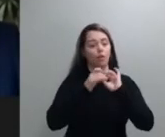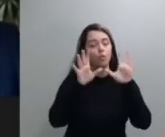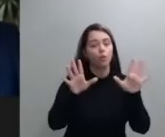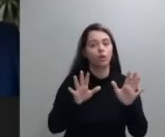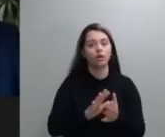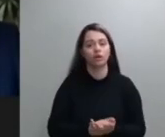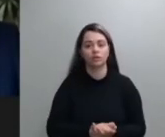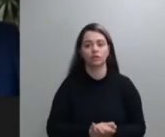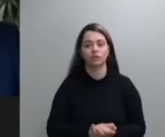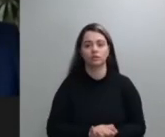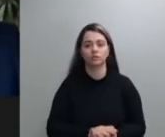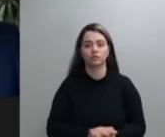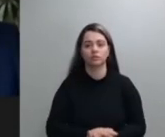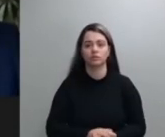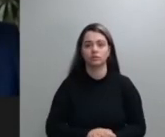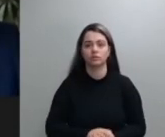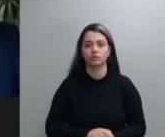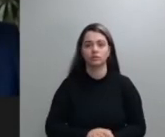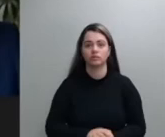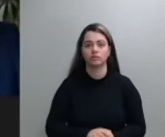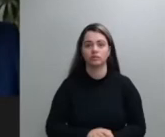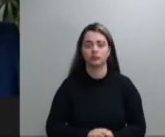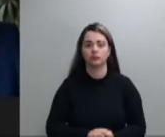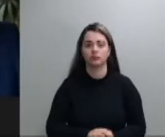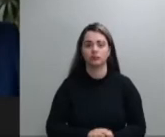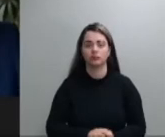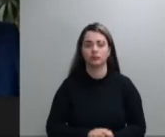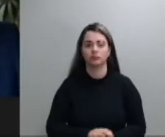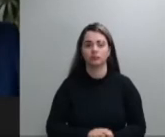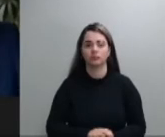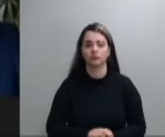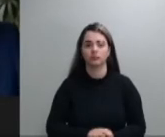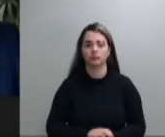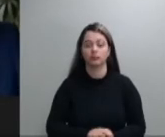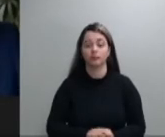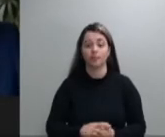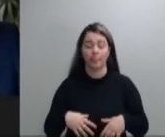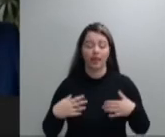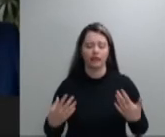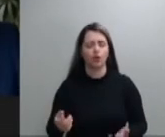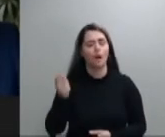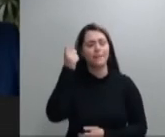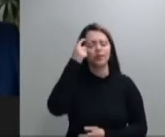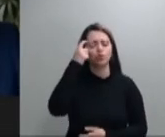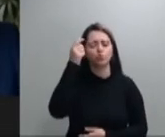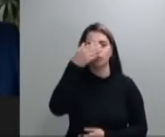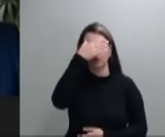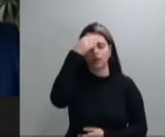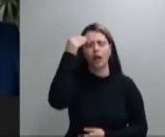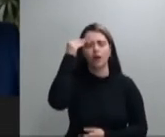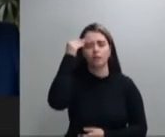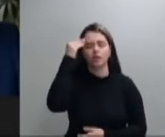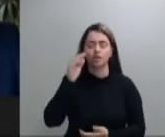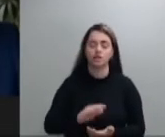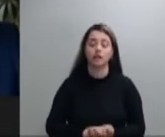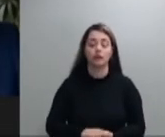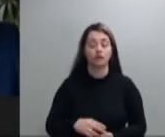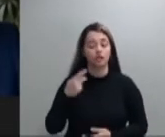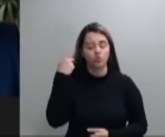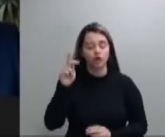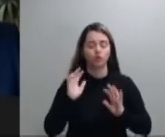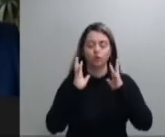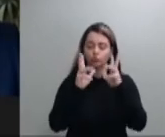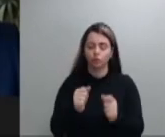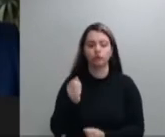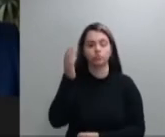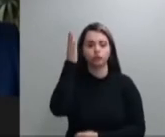aprecio pois não tentarei explicar o que se passou pela minha cabeça no momento em que entendi a competência da primeira